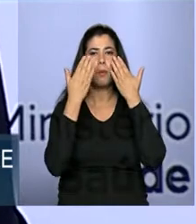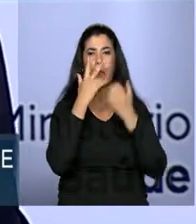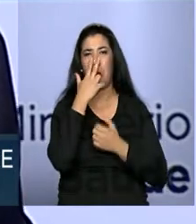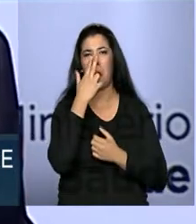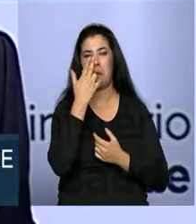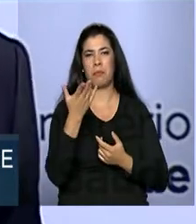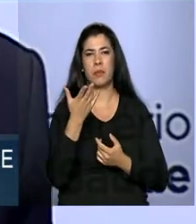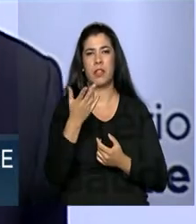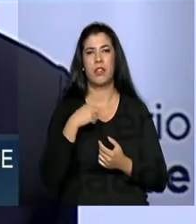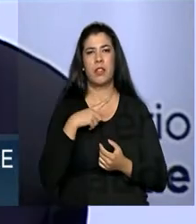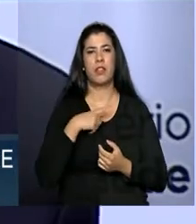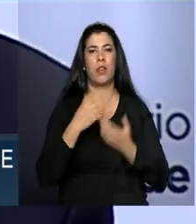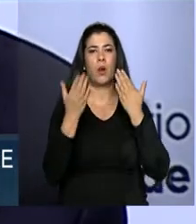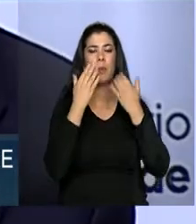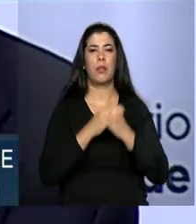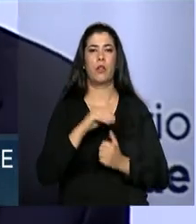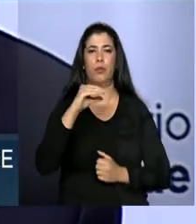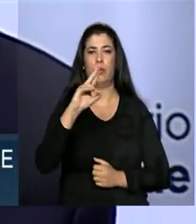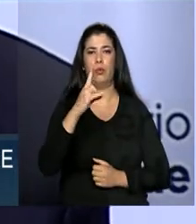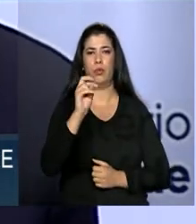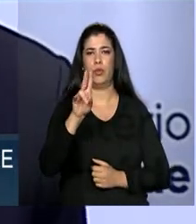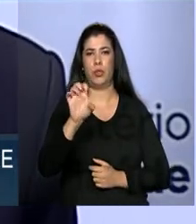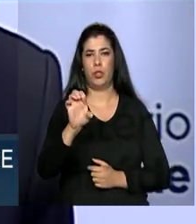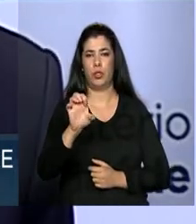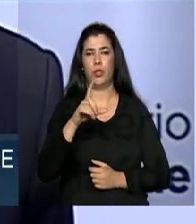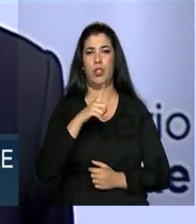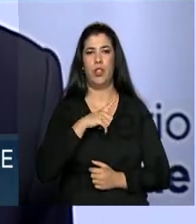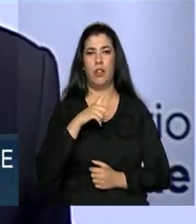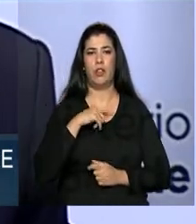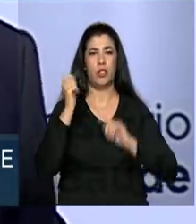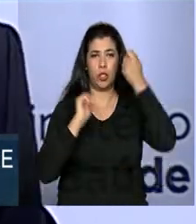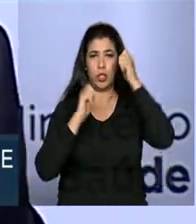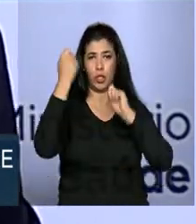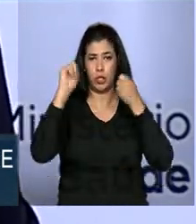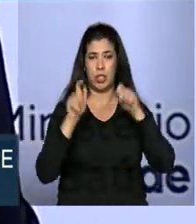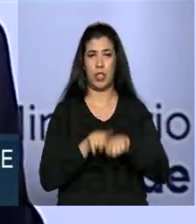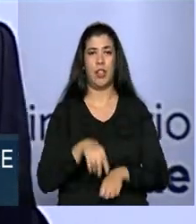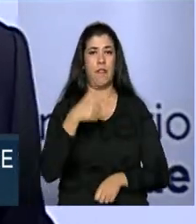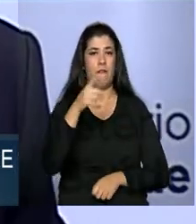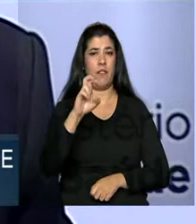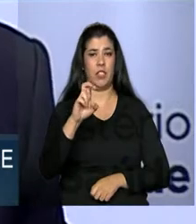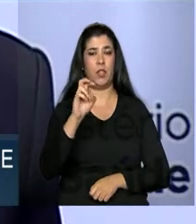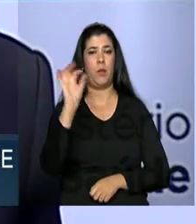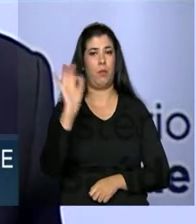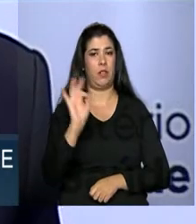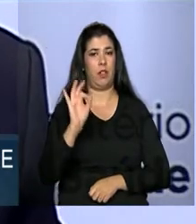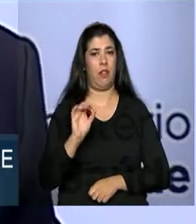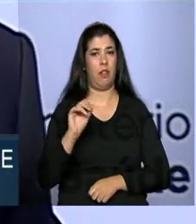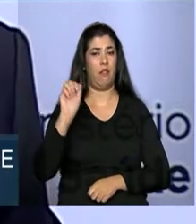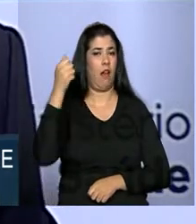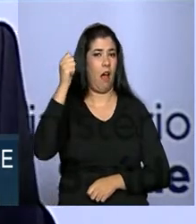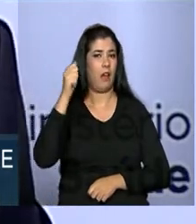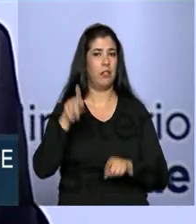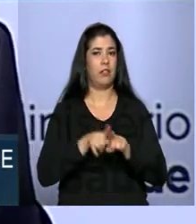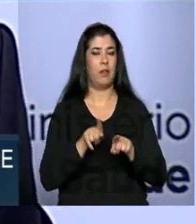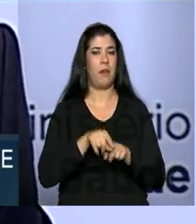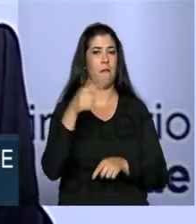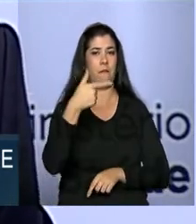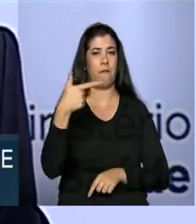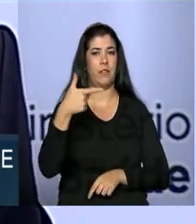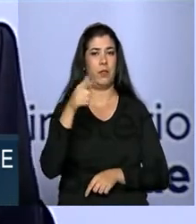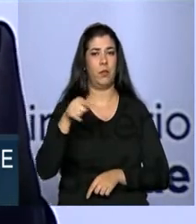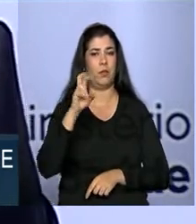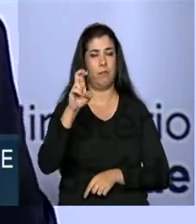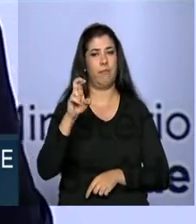numa situação bem diferente. O Chile vai a 25% de obesidade, a Argentina 22,5%. Né? Então, de fato,